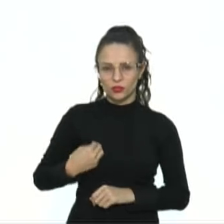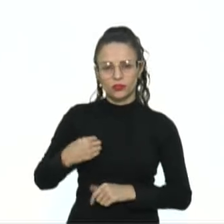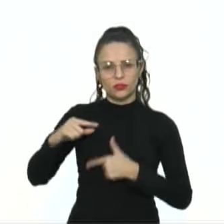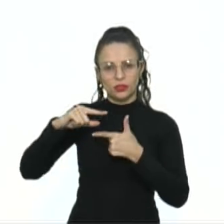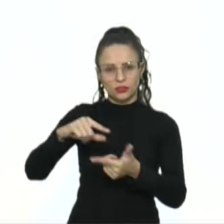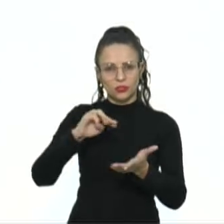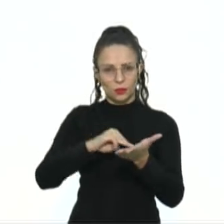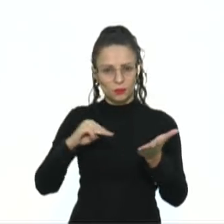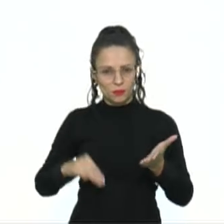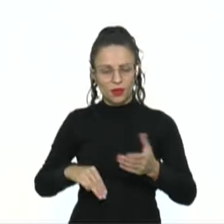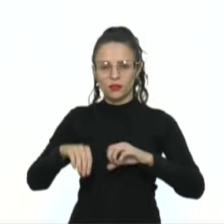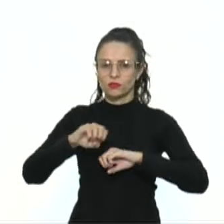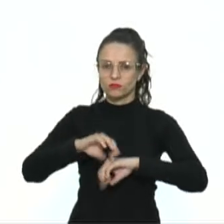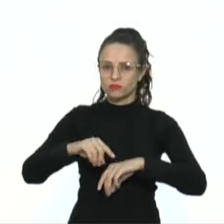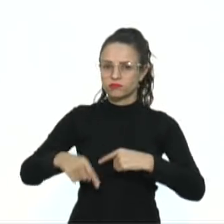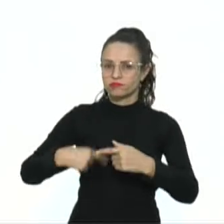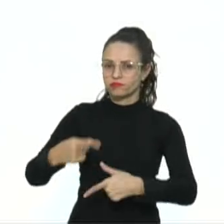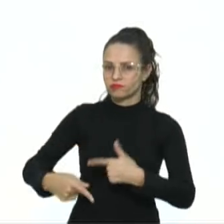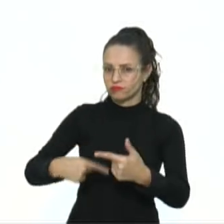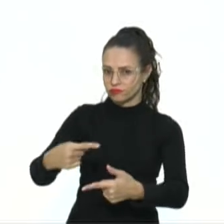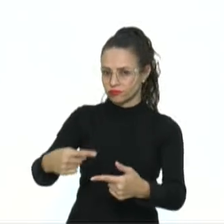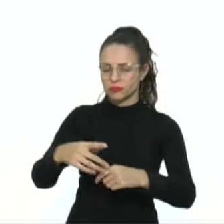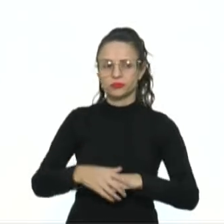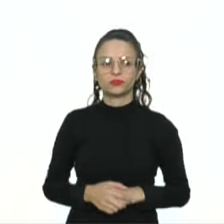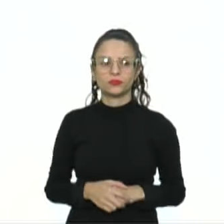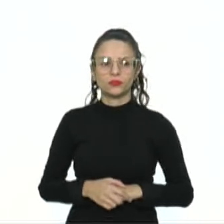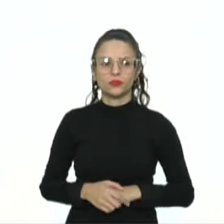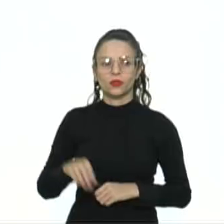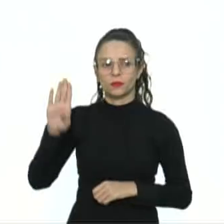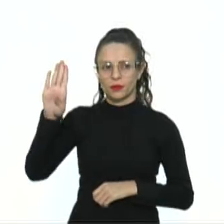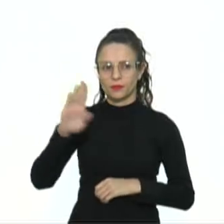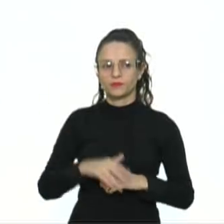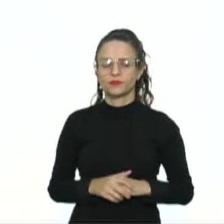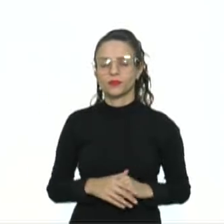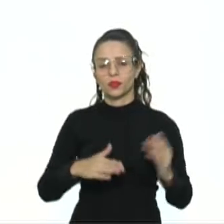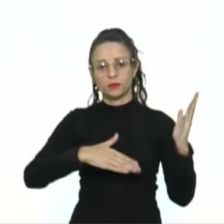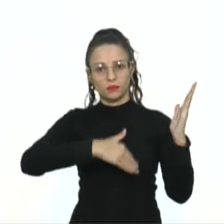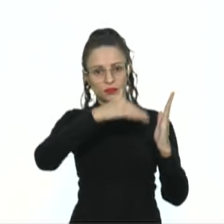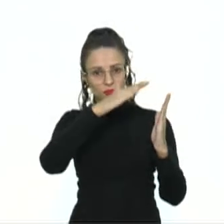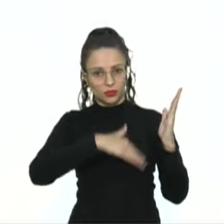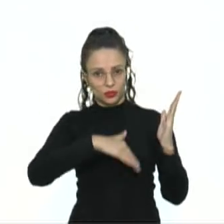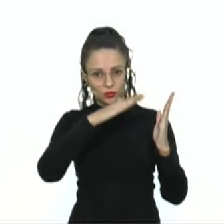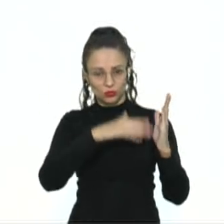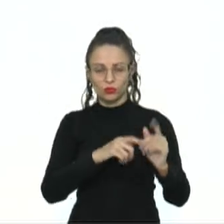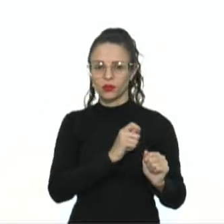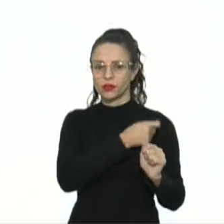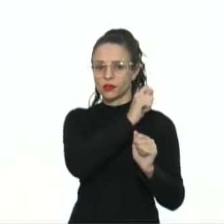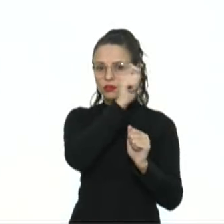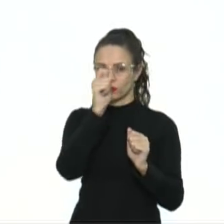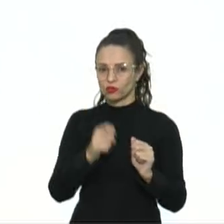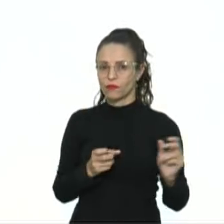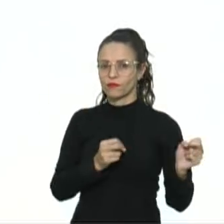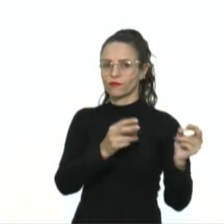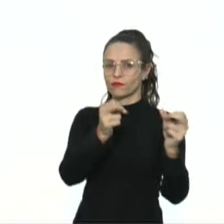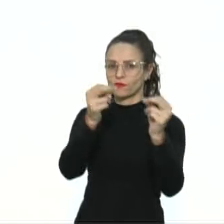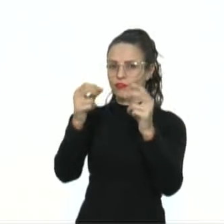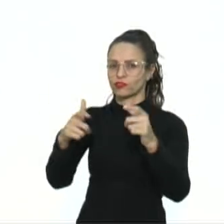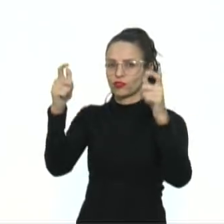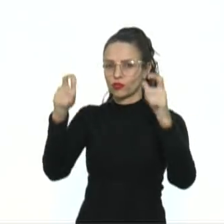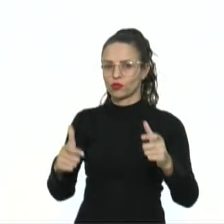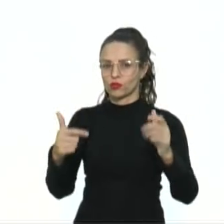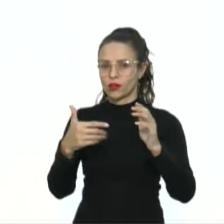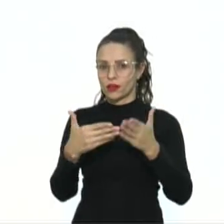criação que vão passando de geração a geração. Ou letra B. São as pinturas e esculturas vendidas em grandes salões